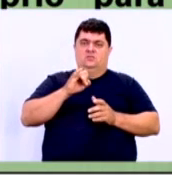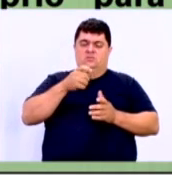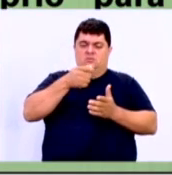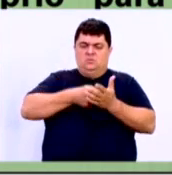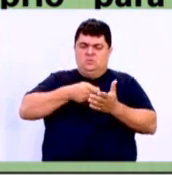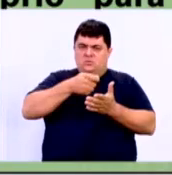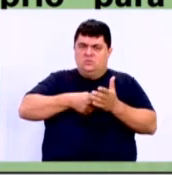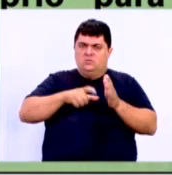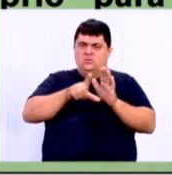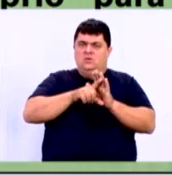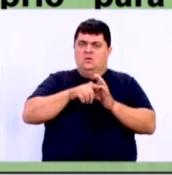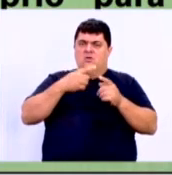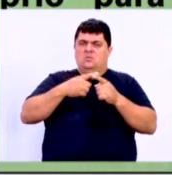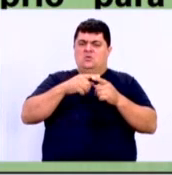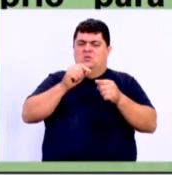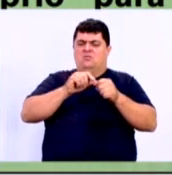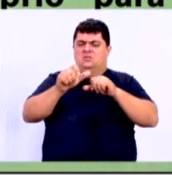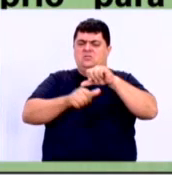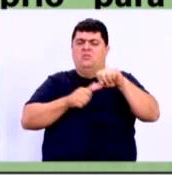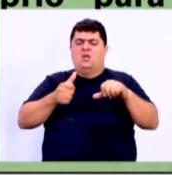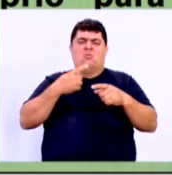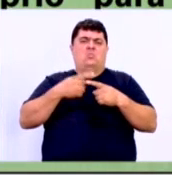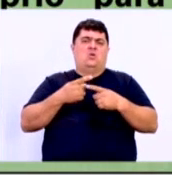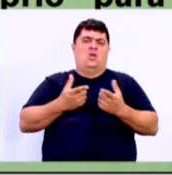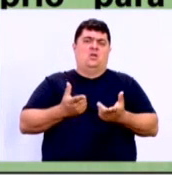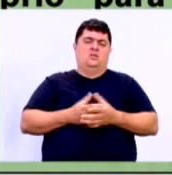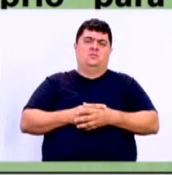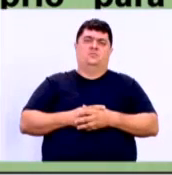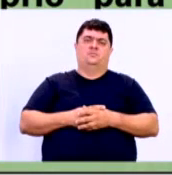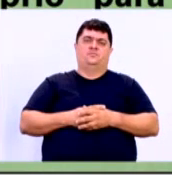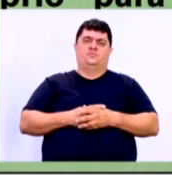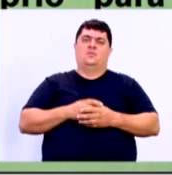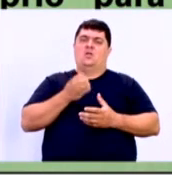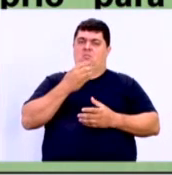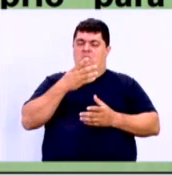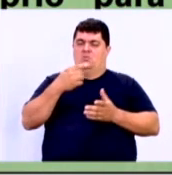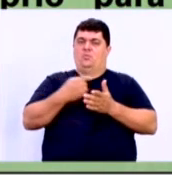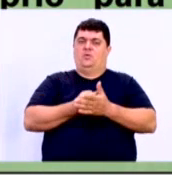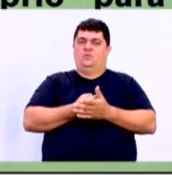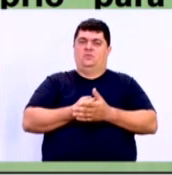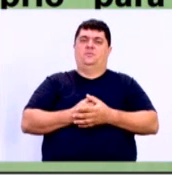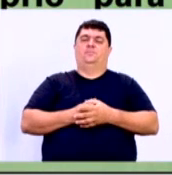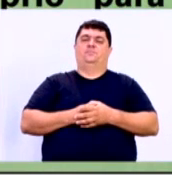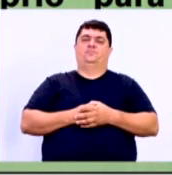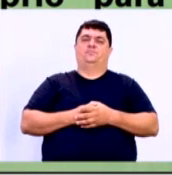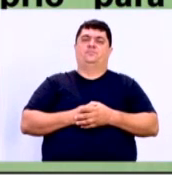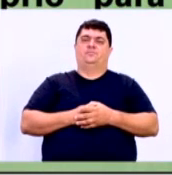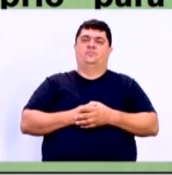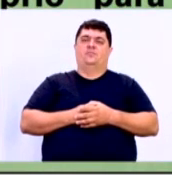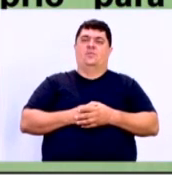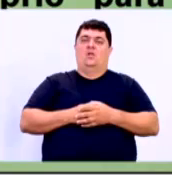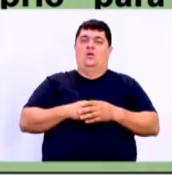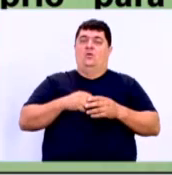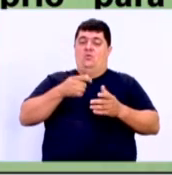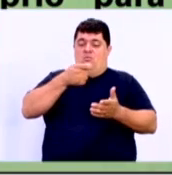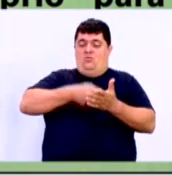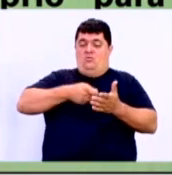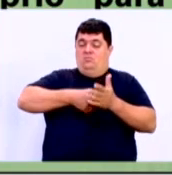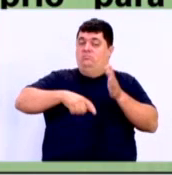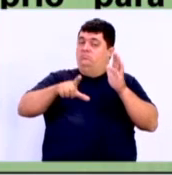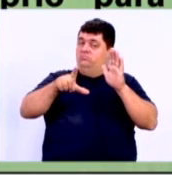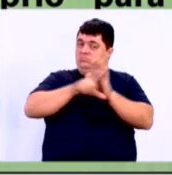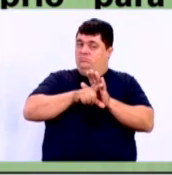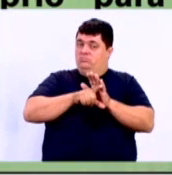obrigado pela absorção, para que eu vou fazer o custeio variável? Boa pergunta, aluno. Obrigatório por lei, custeio